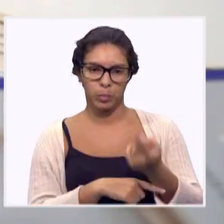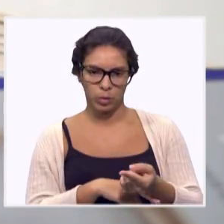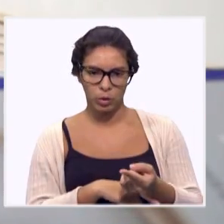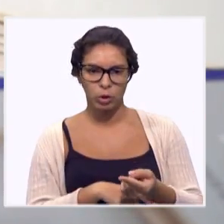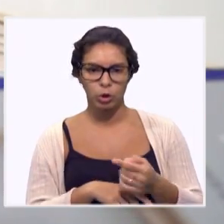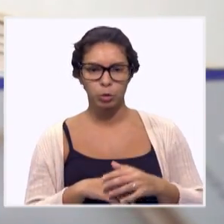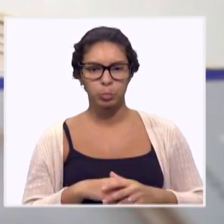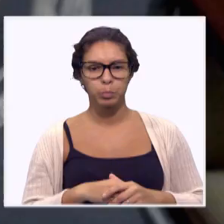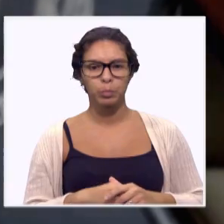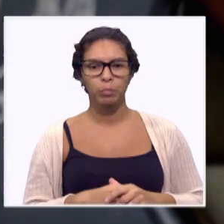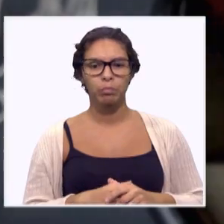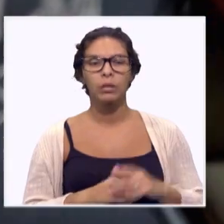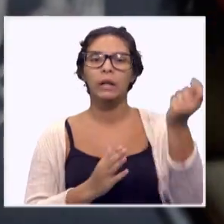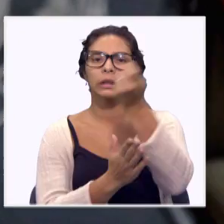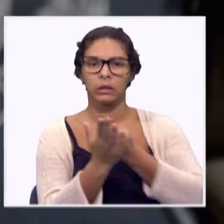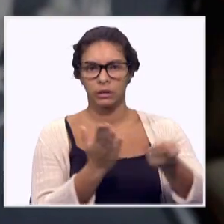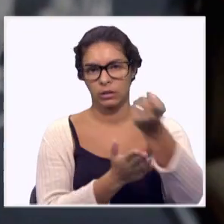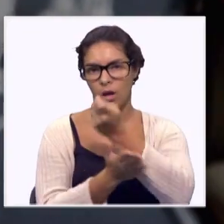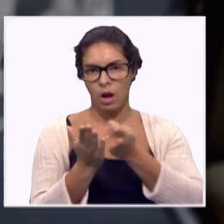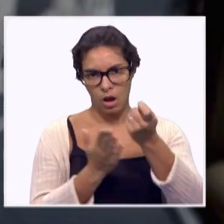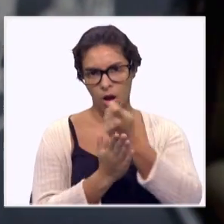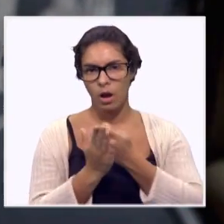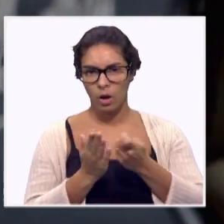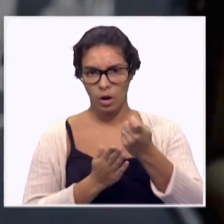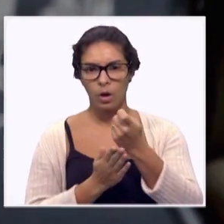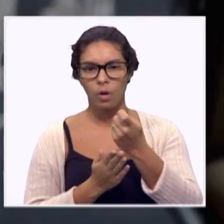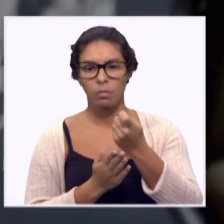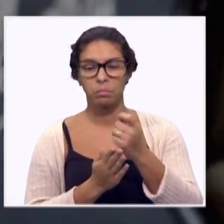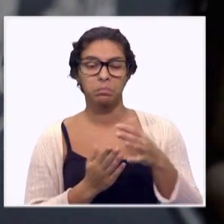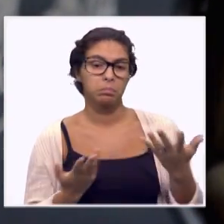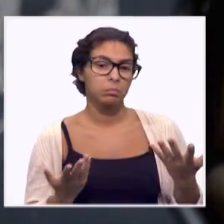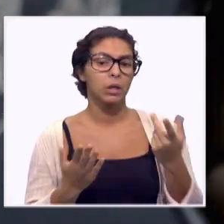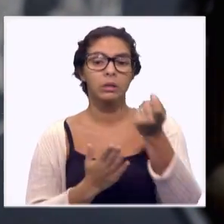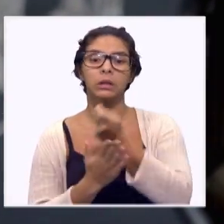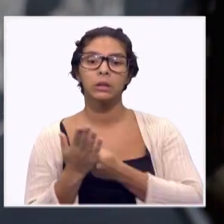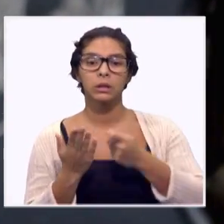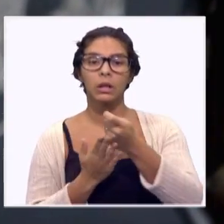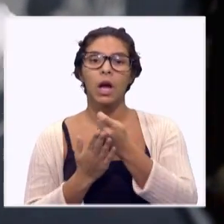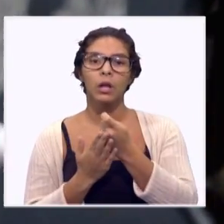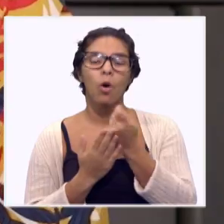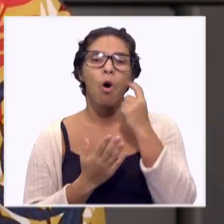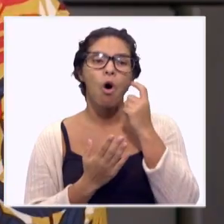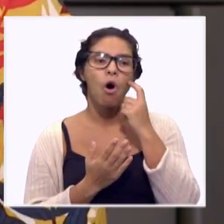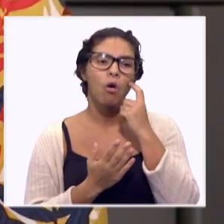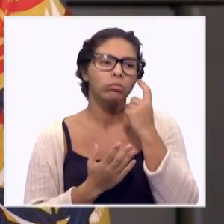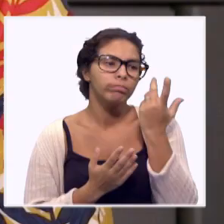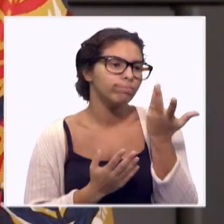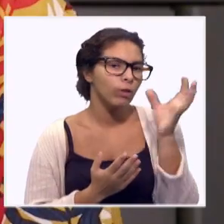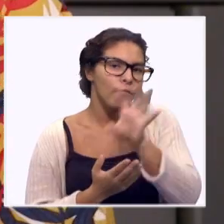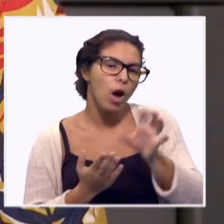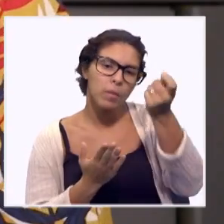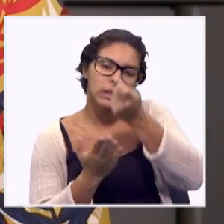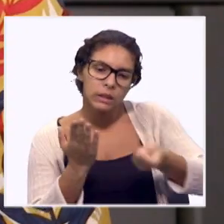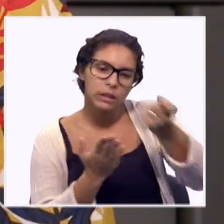E depois o passo seguinte é desenhá-la. Ou pelo menos criar um esboço,